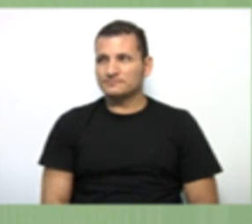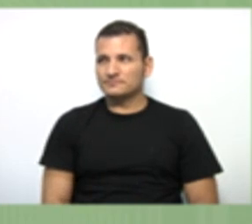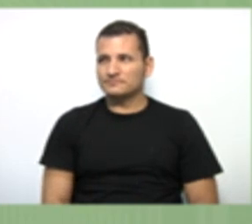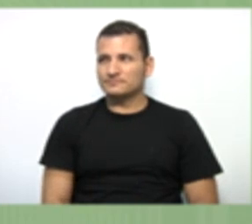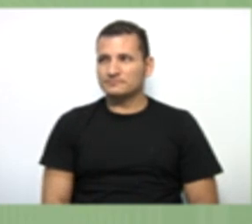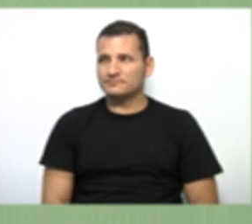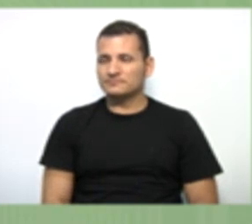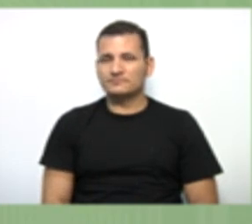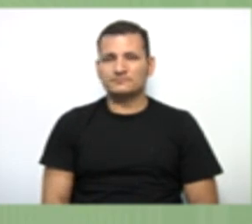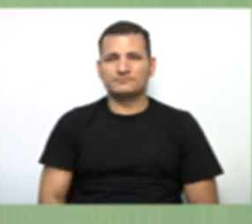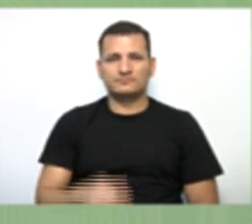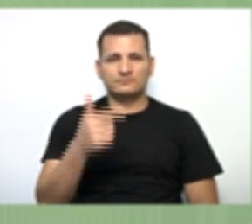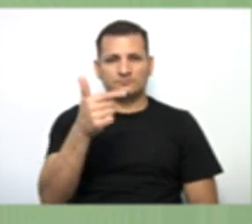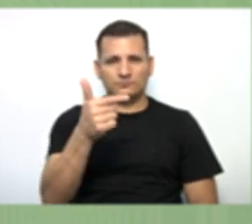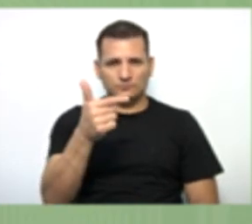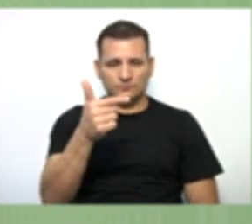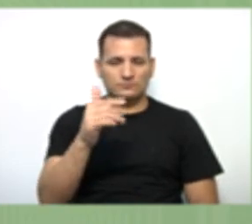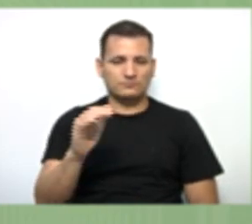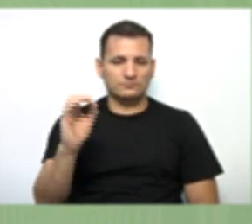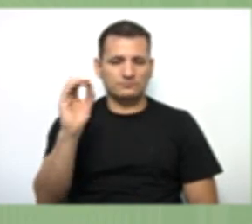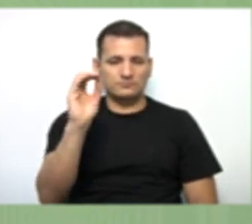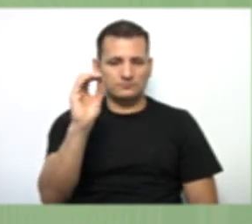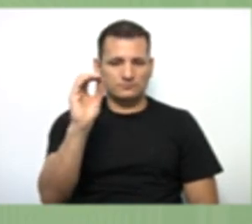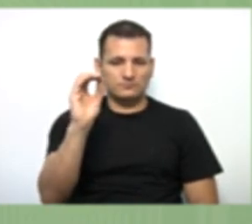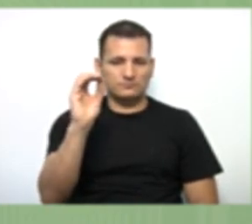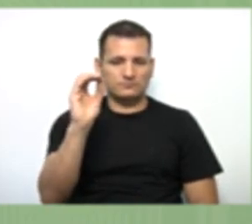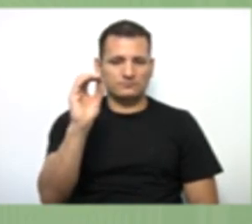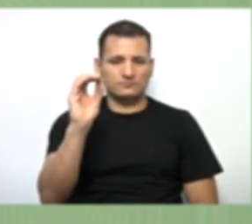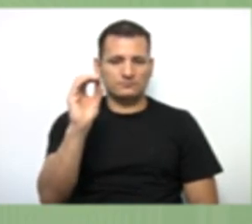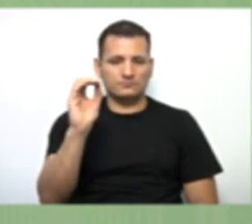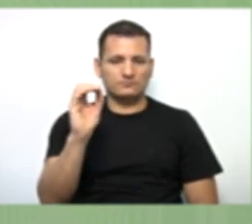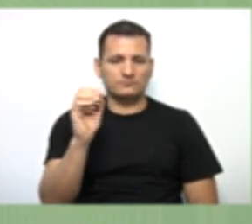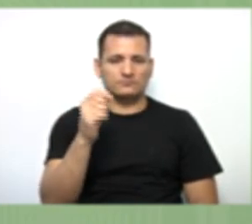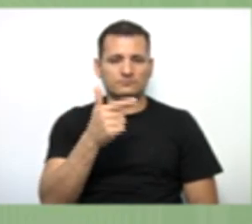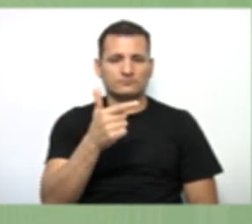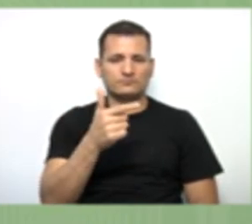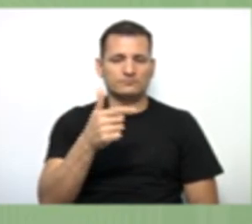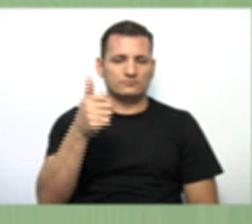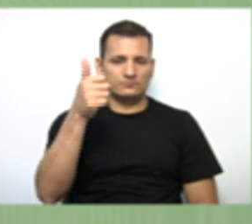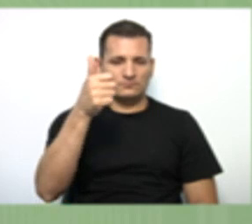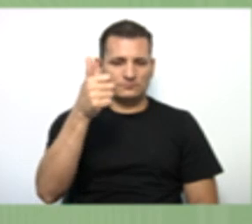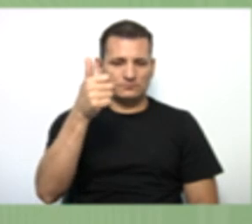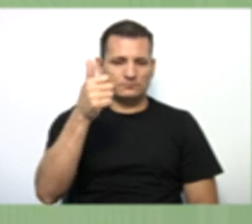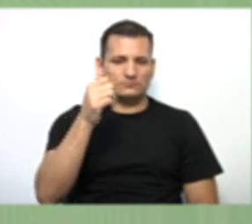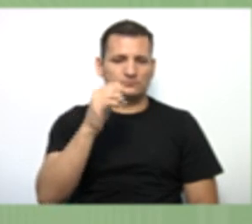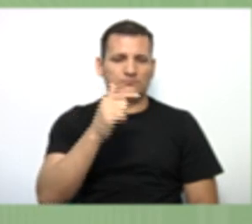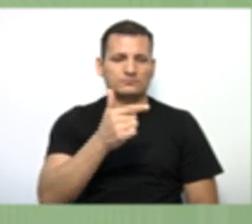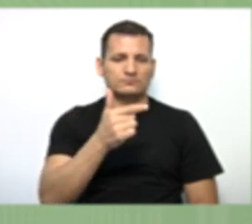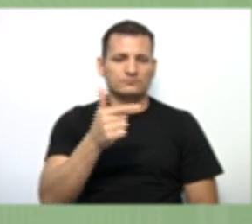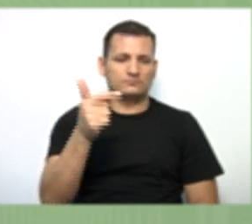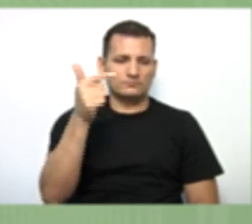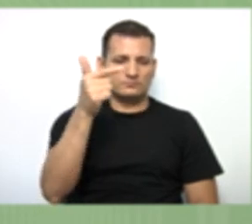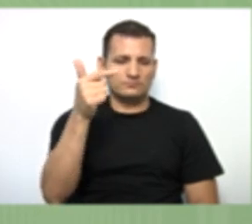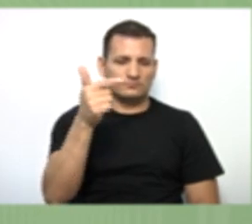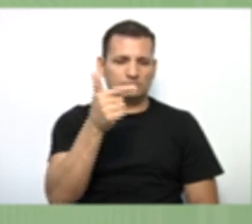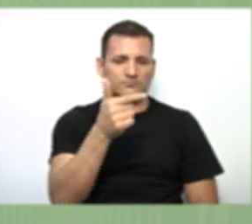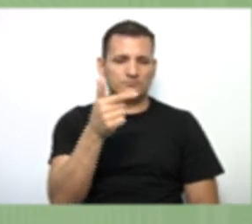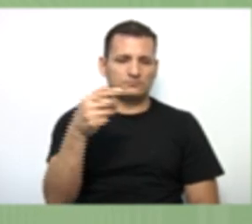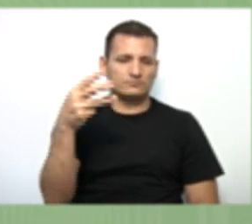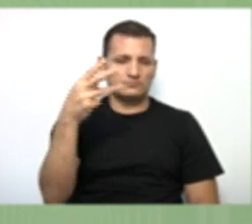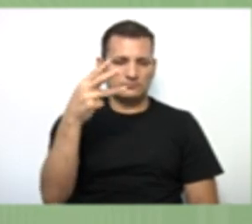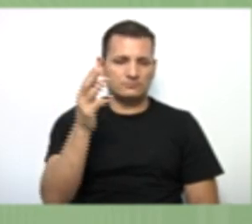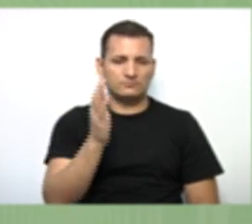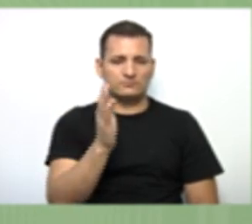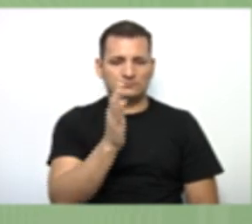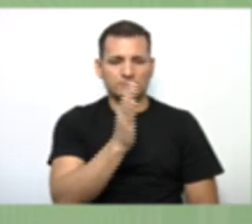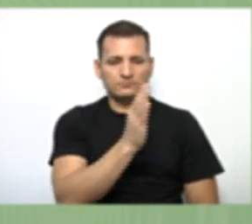essa representação, 2 elevado a 0, 2 elevado a 1, 2 elevado a 2, 2 elevado a 3 e